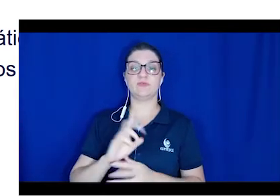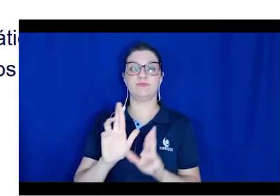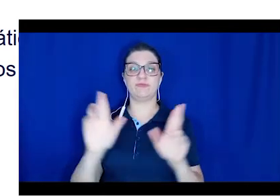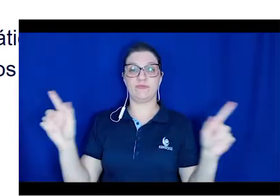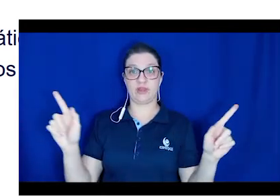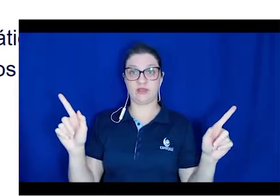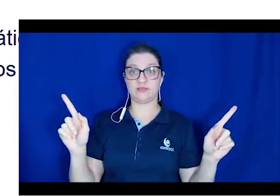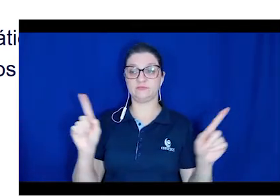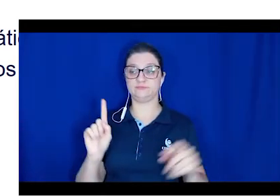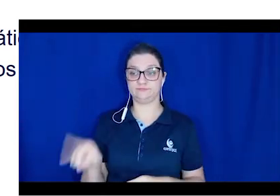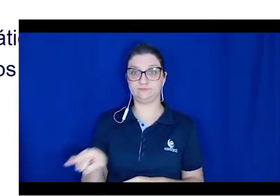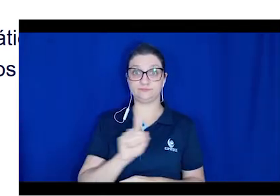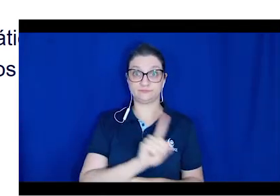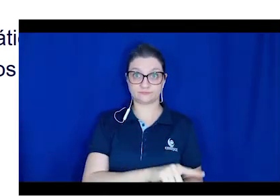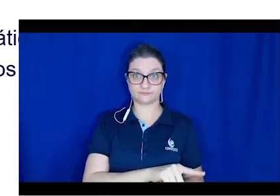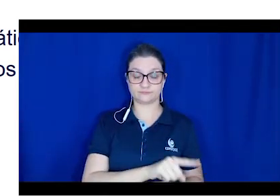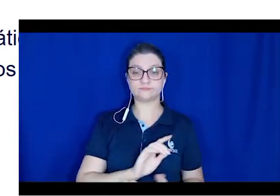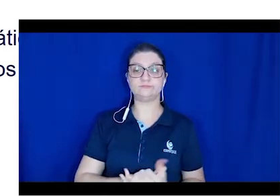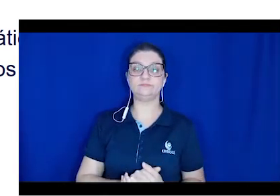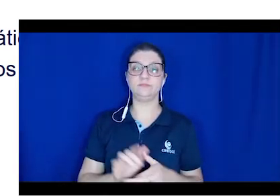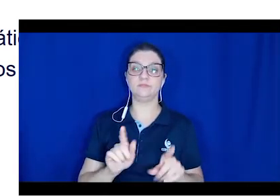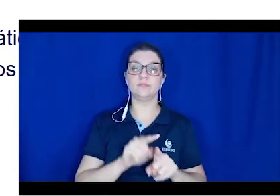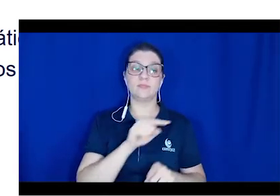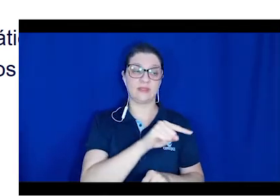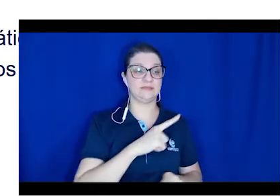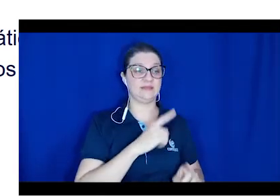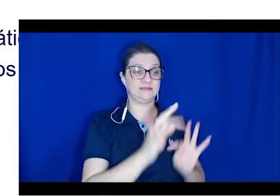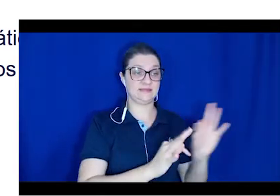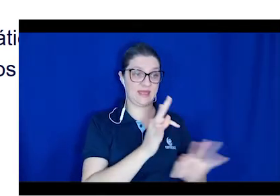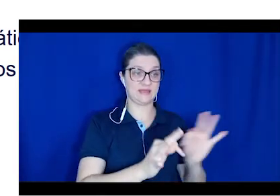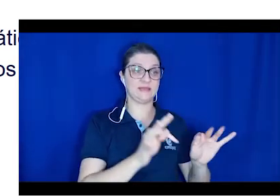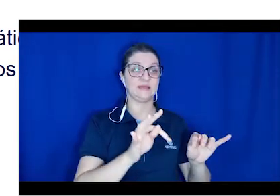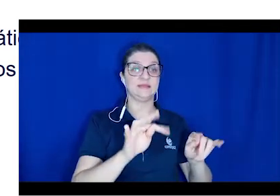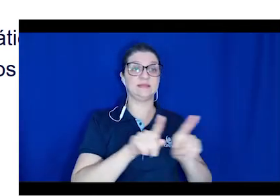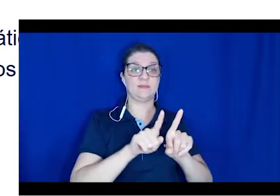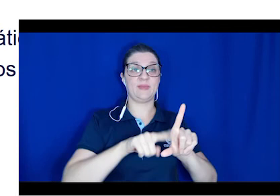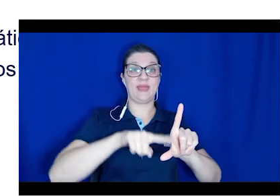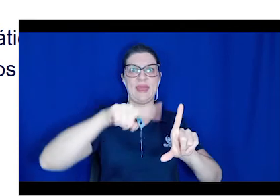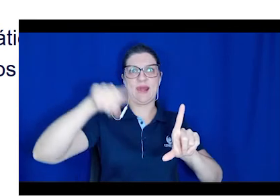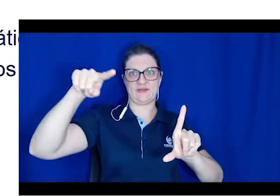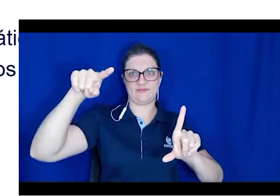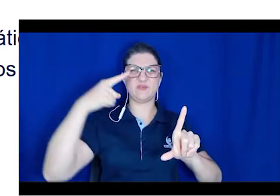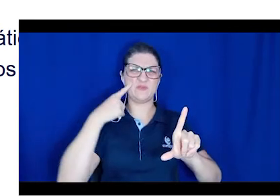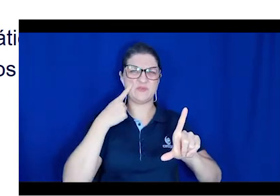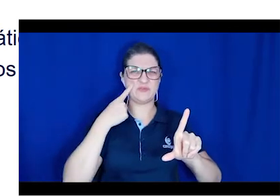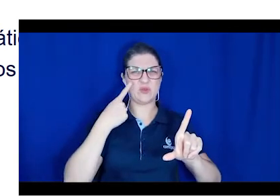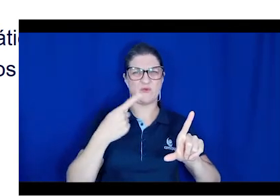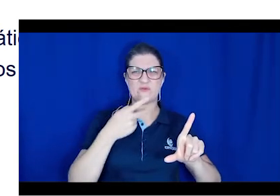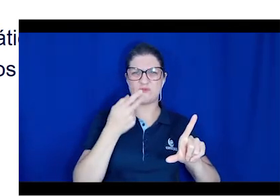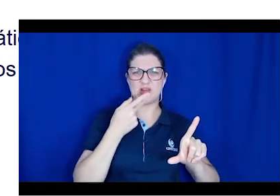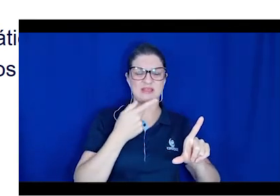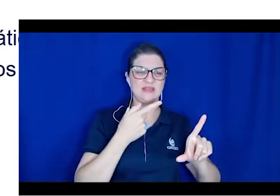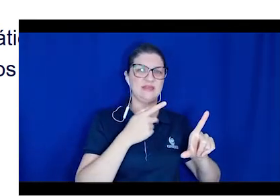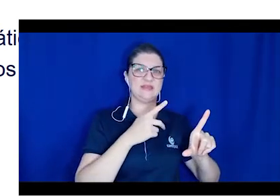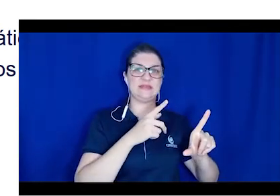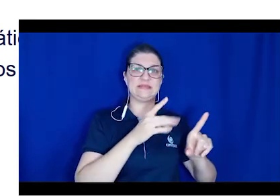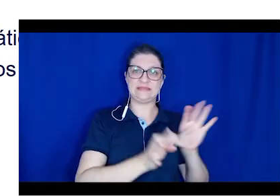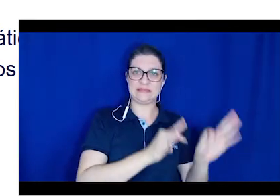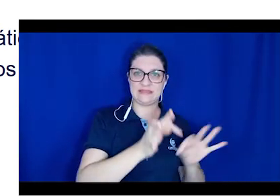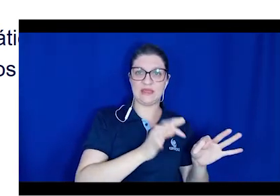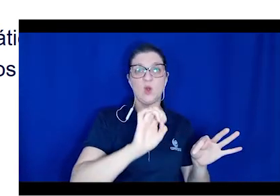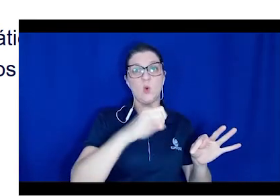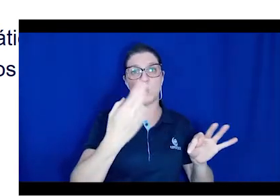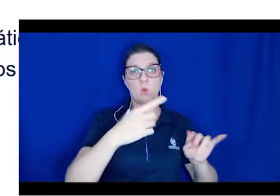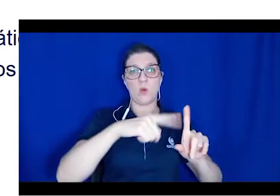entre análise técnica e análise gráfica. Se vocês perceberam, eu falei em determinados momentos análise técnica ou gráfica, claro que